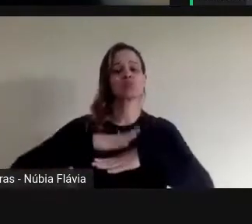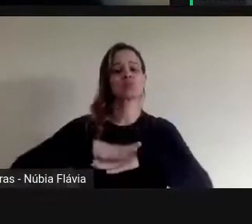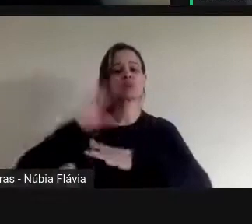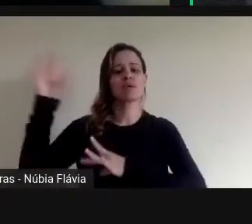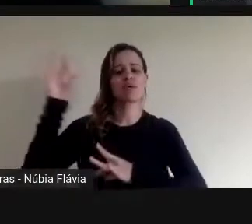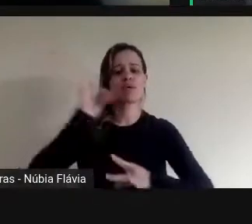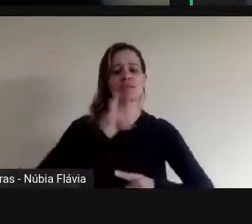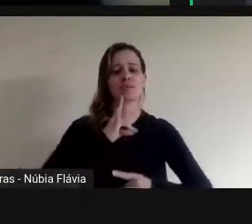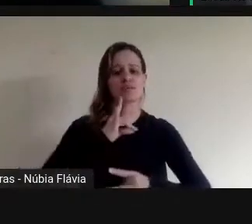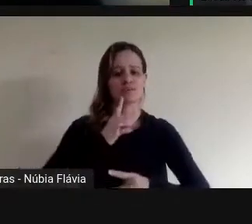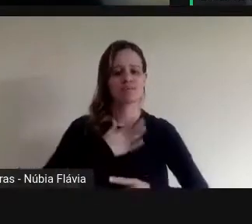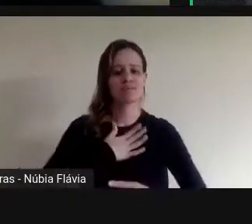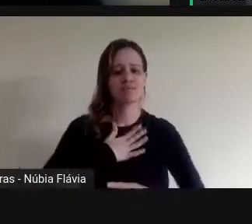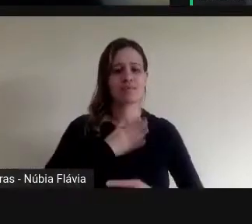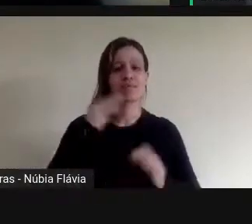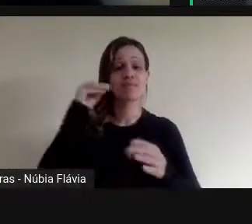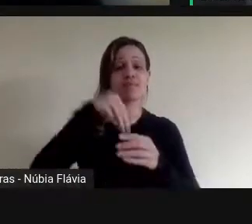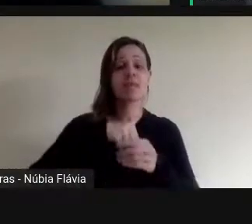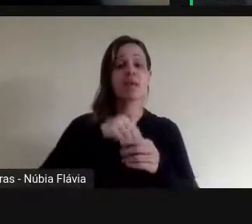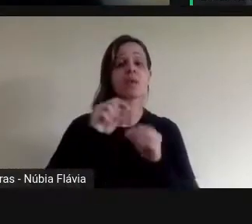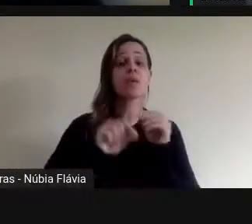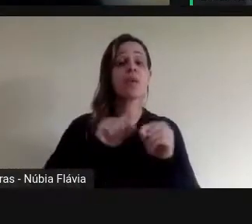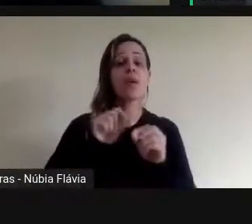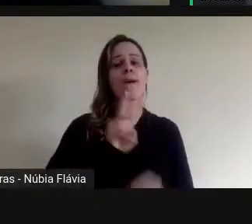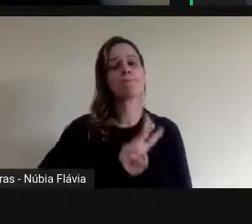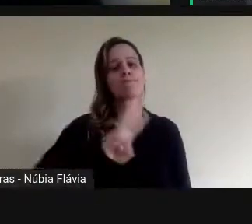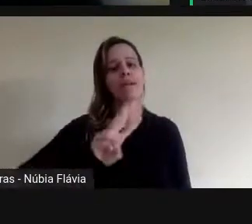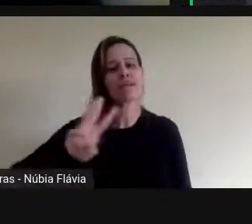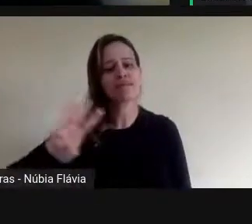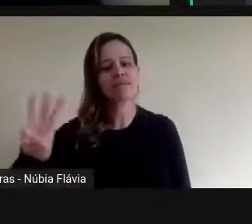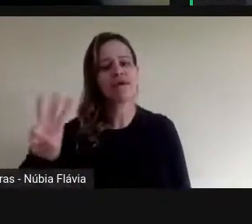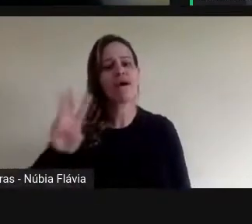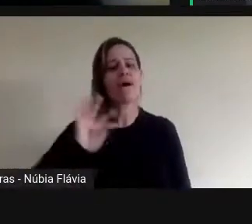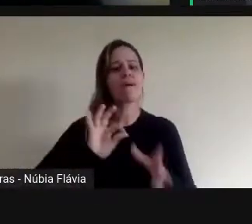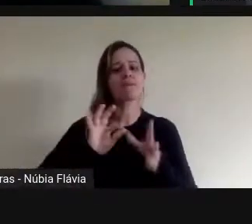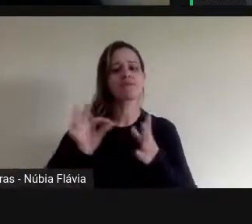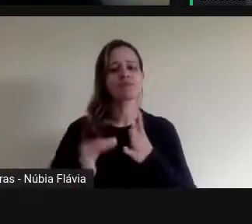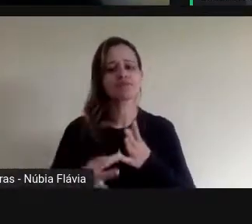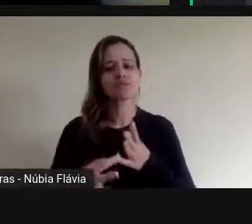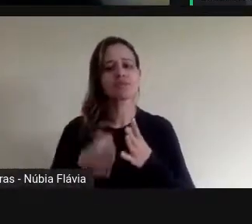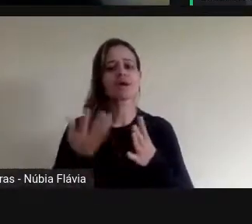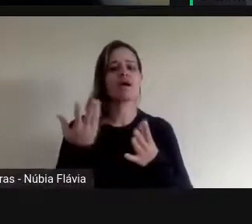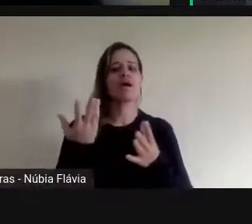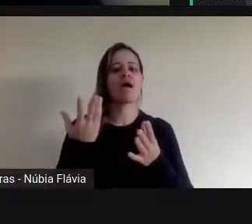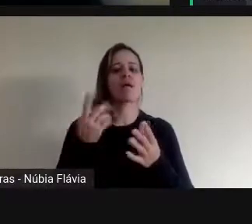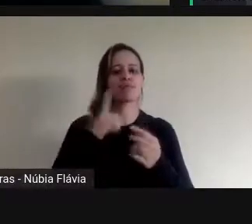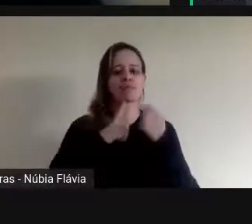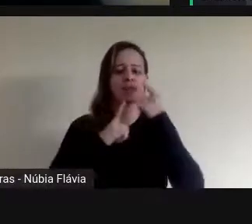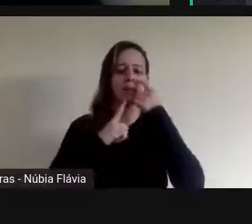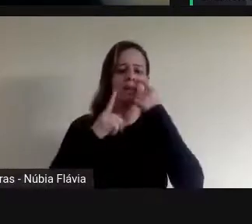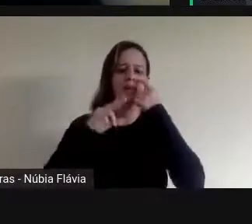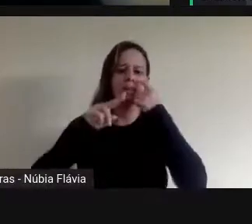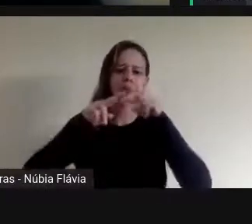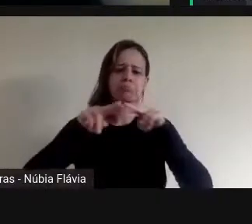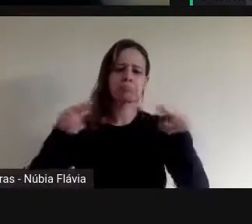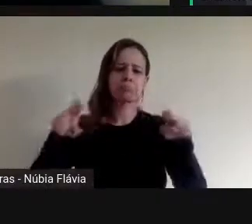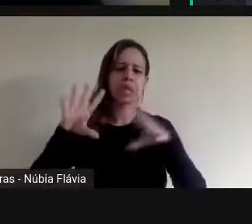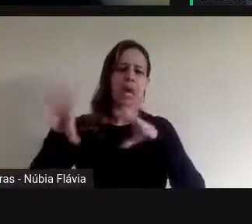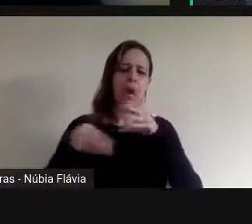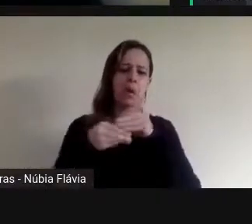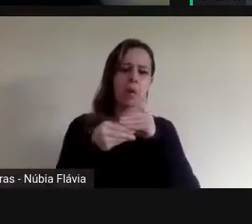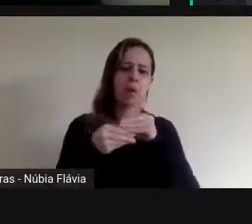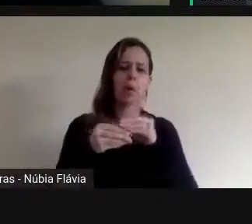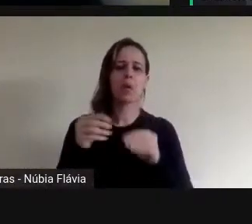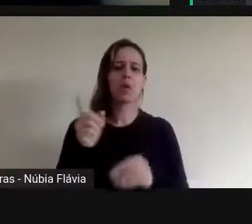dentro de plataformas de mídias sociais, em detrimento, né, às vezes acumula, às vezes não, mas em